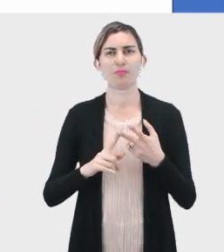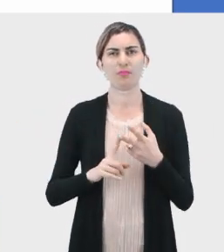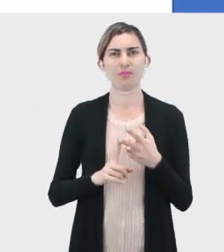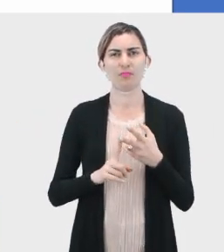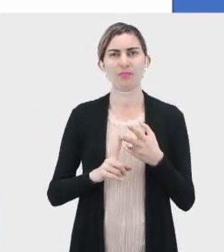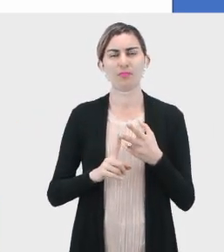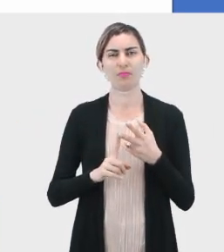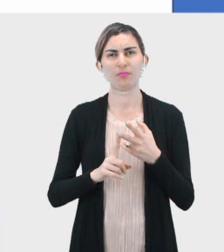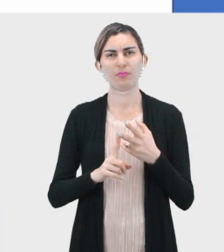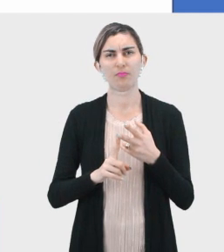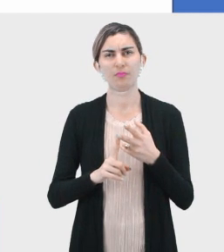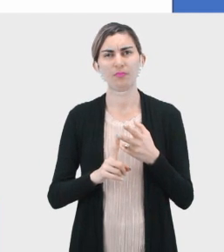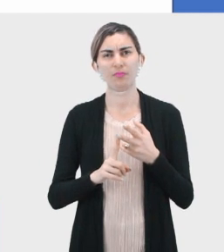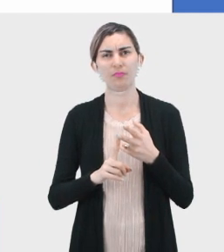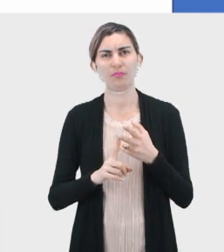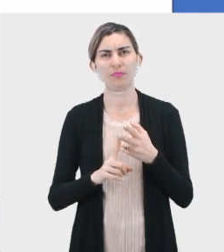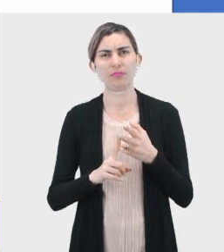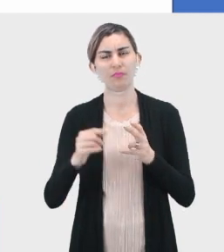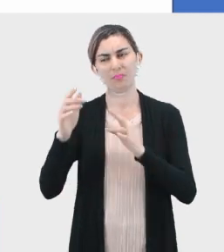Arms,